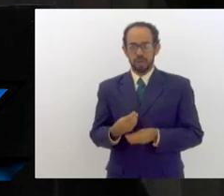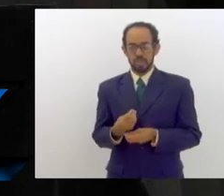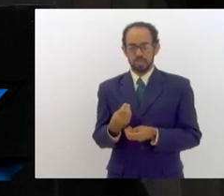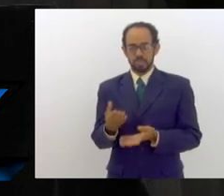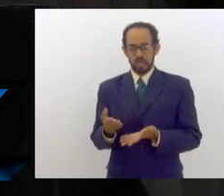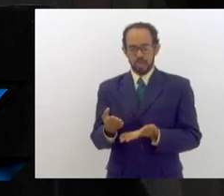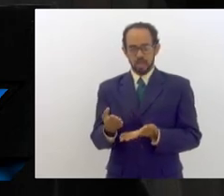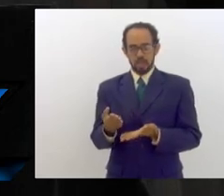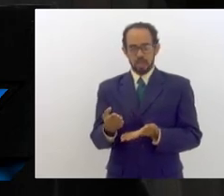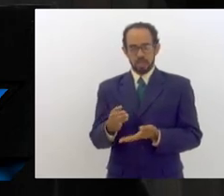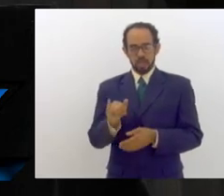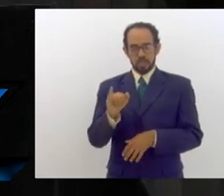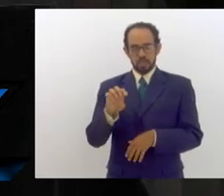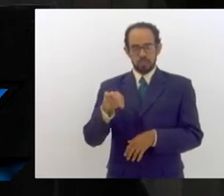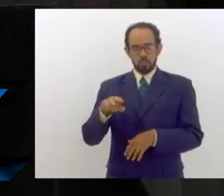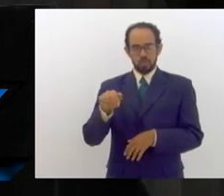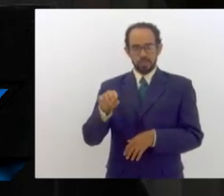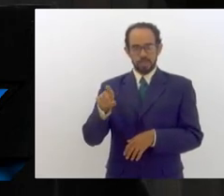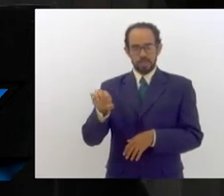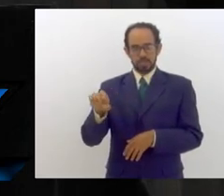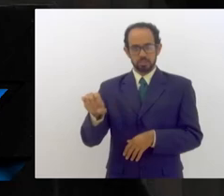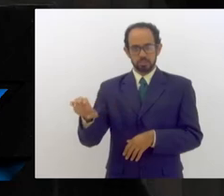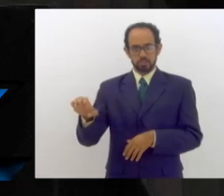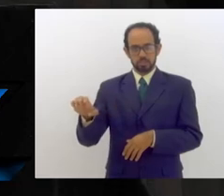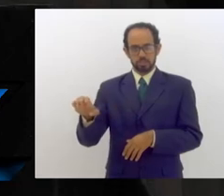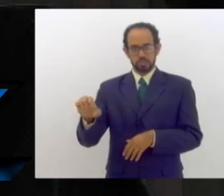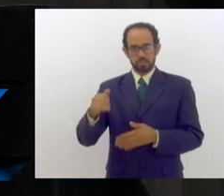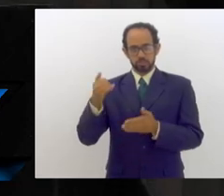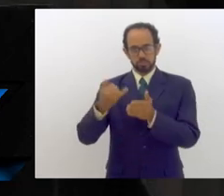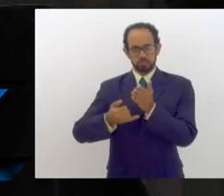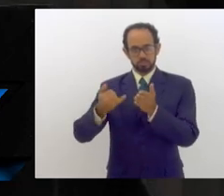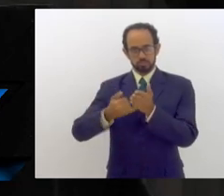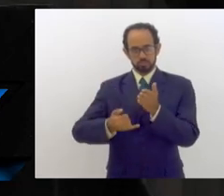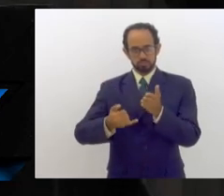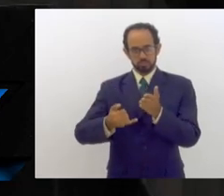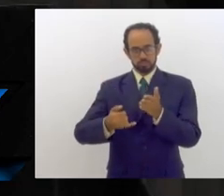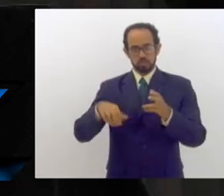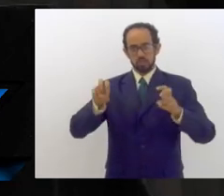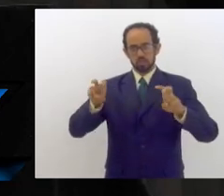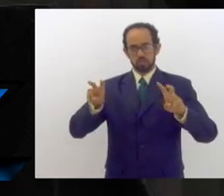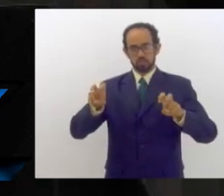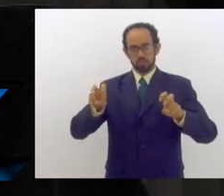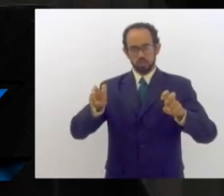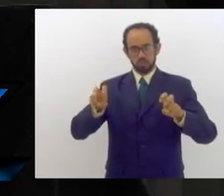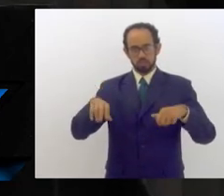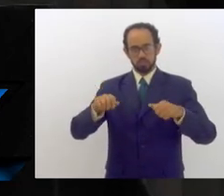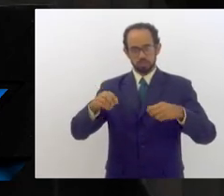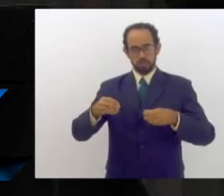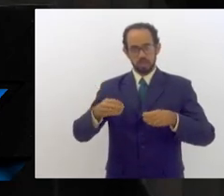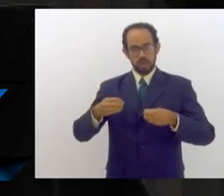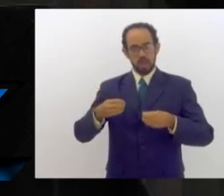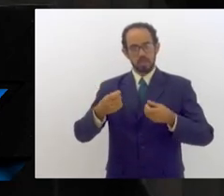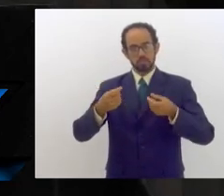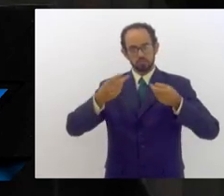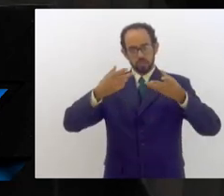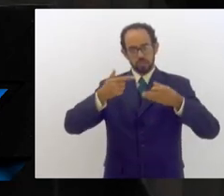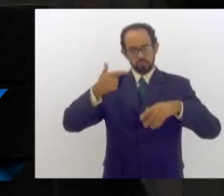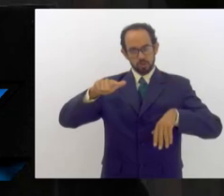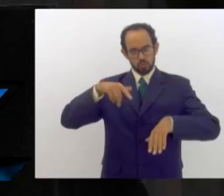aos tributos na questão das exportações